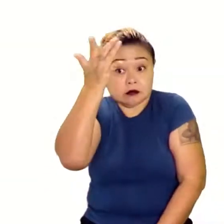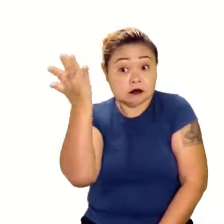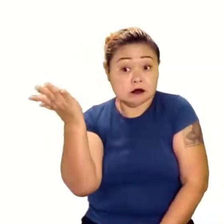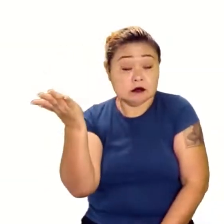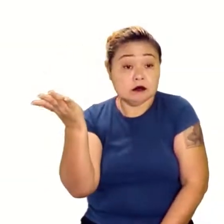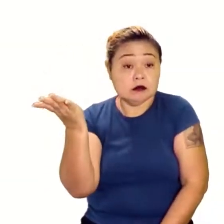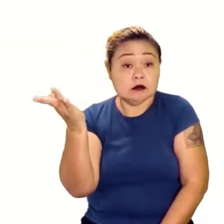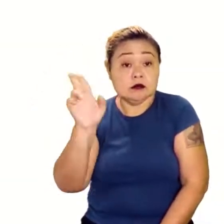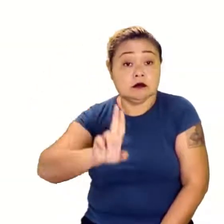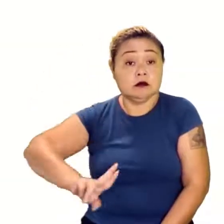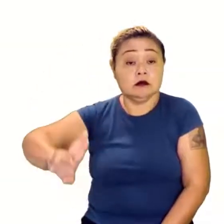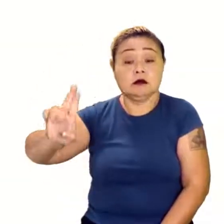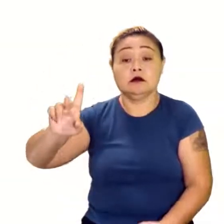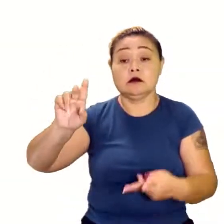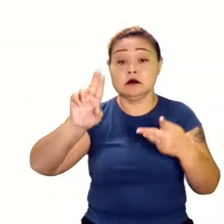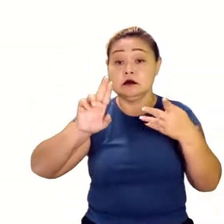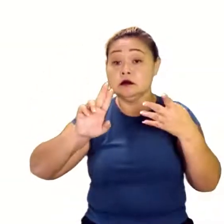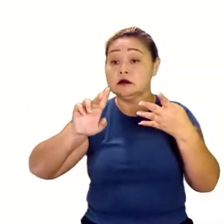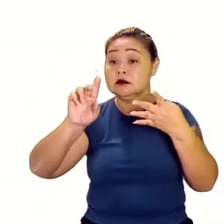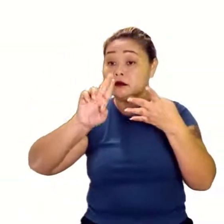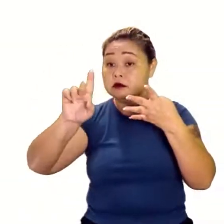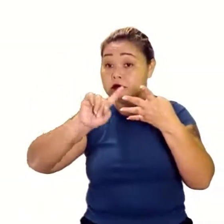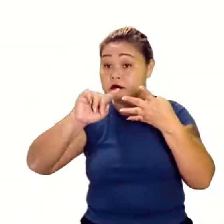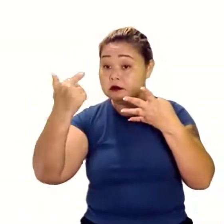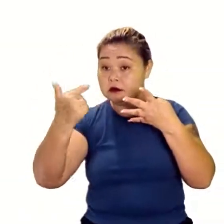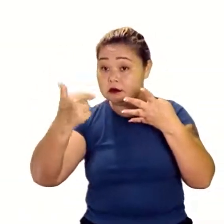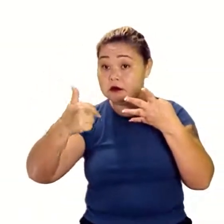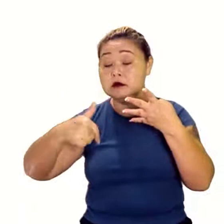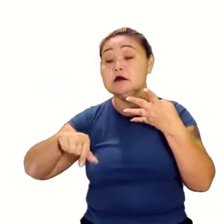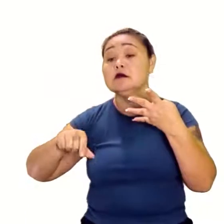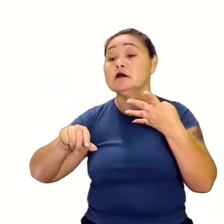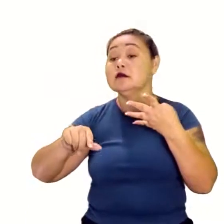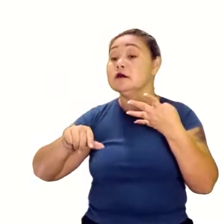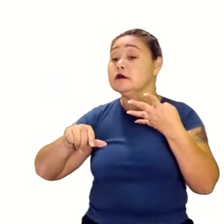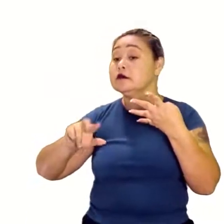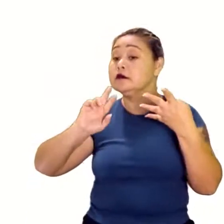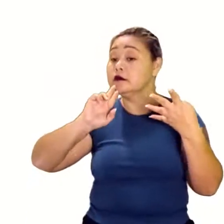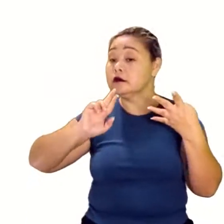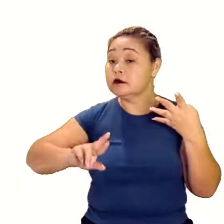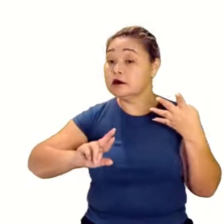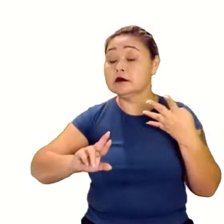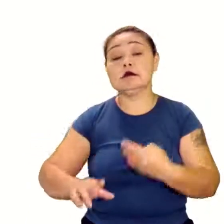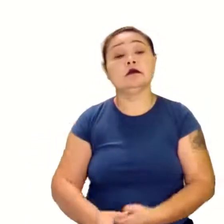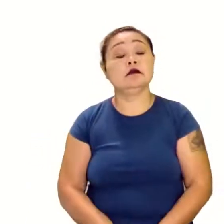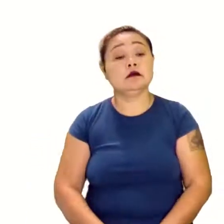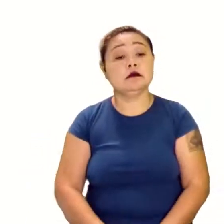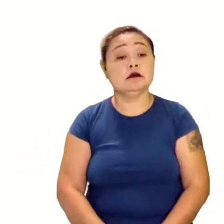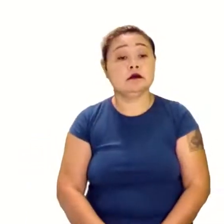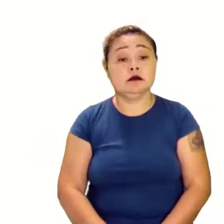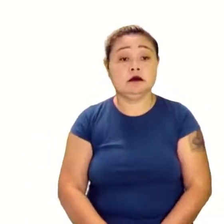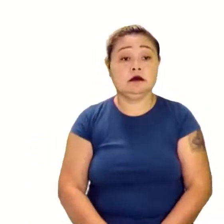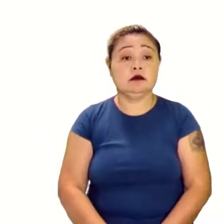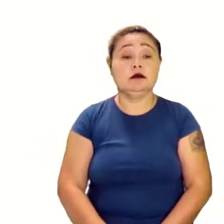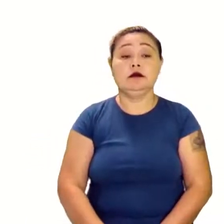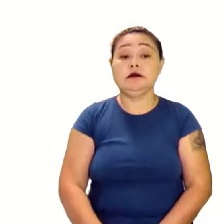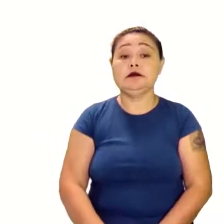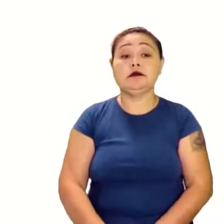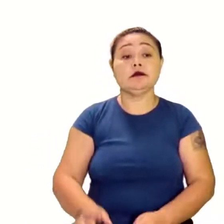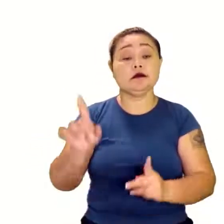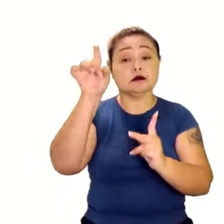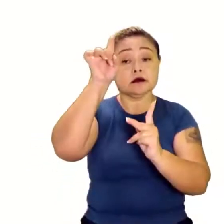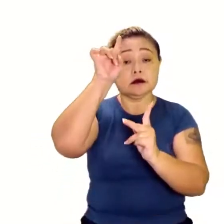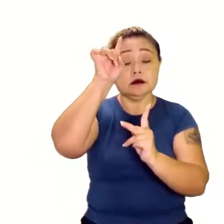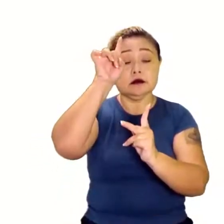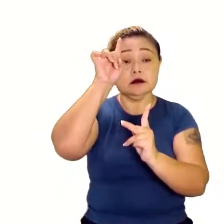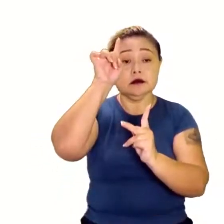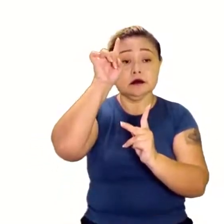fácil. Utilizando a propriedade 2 da radiciação, determine. Bora ver.